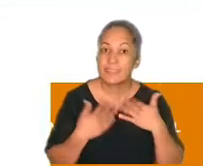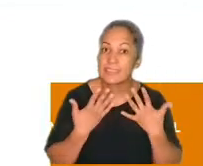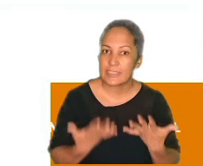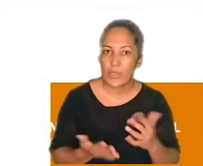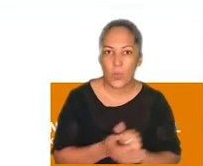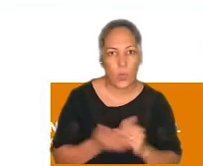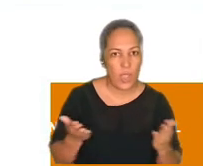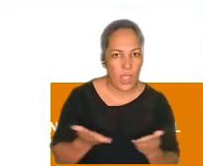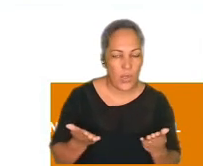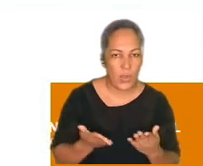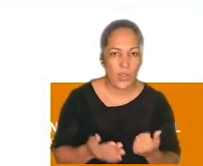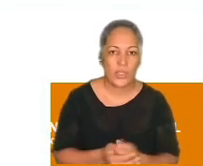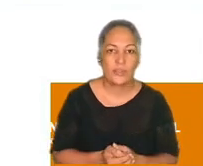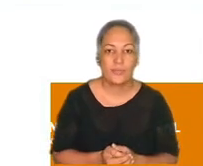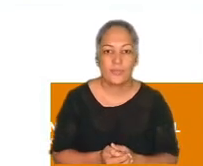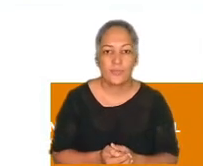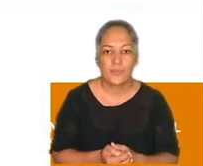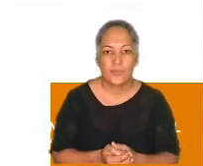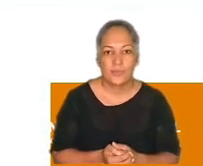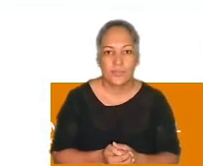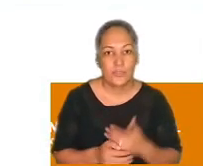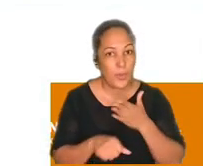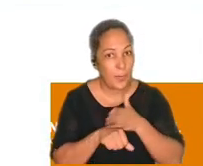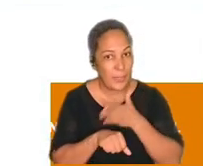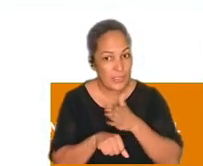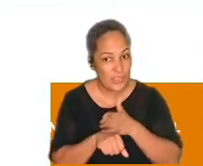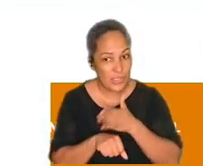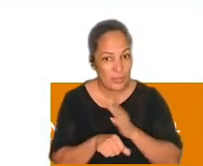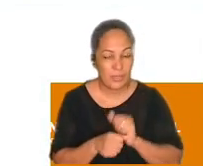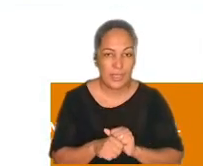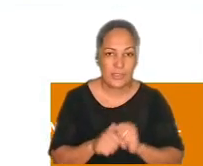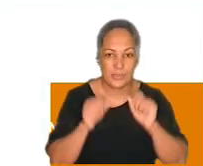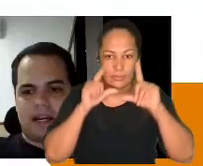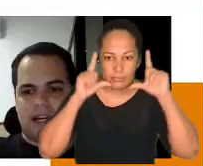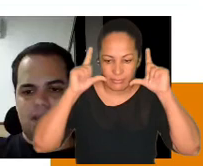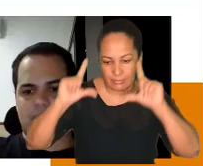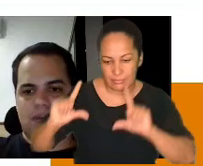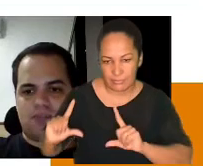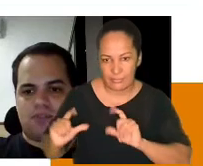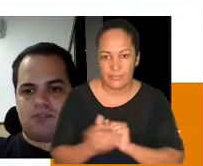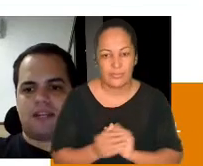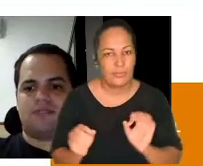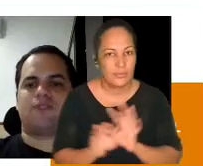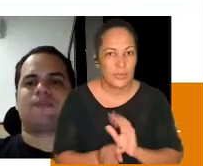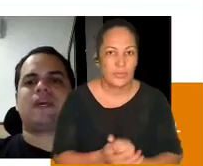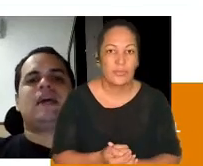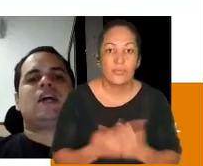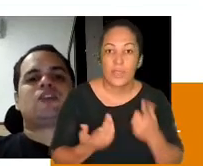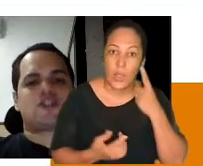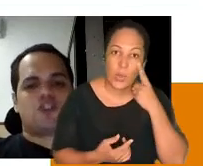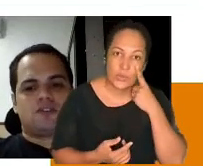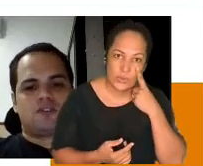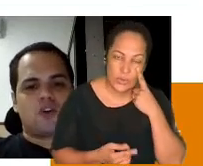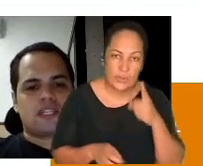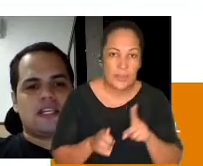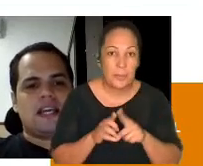Legal? Então, agora vamos aí praticar mais ainda. Deixa eu colocar minha carinha aqui embaixo. Pronto, aí, foi. Então,